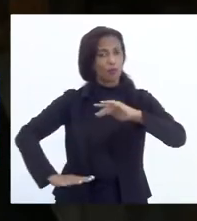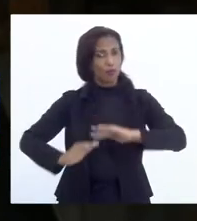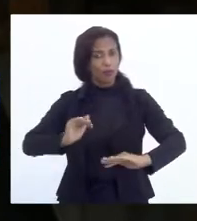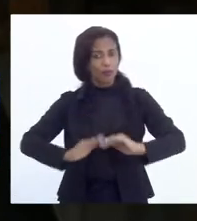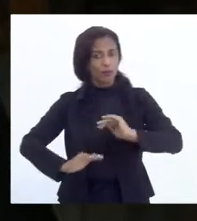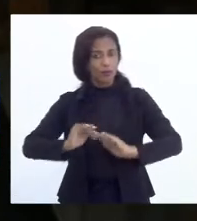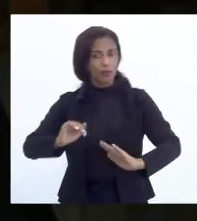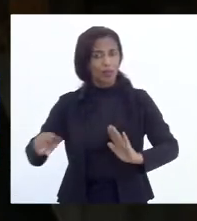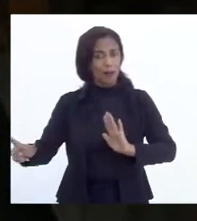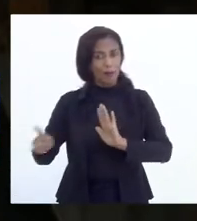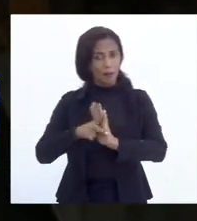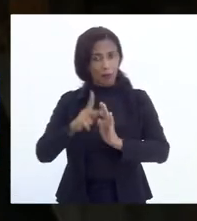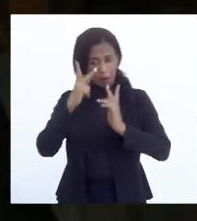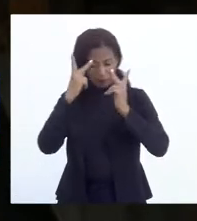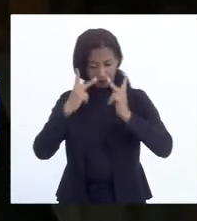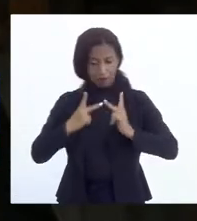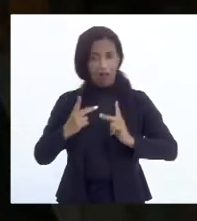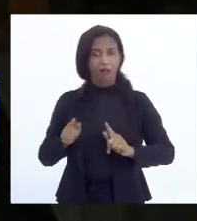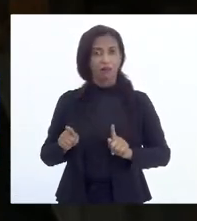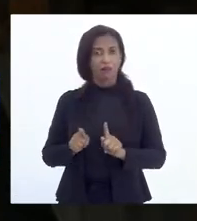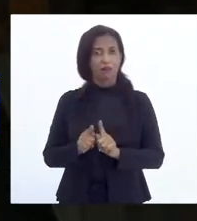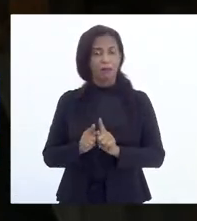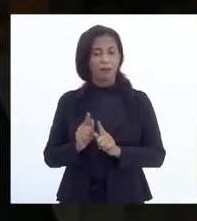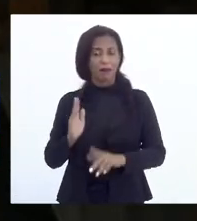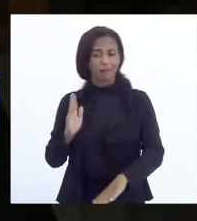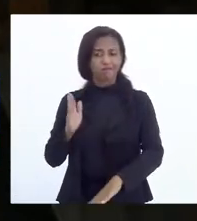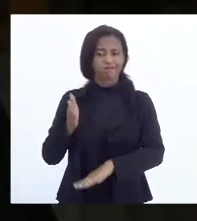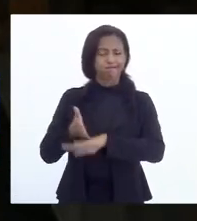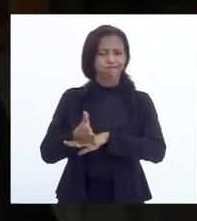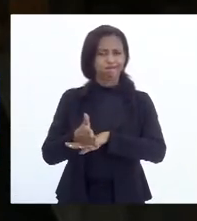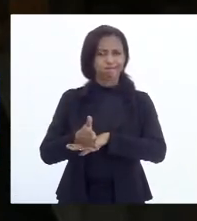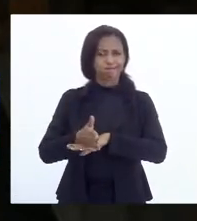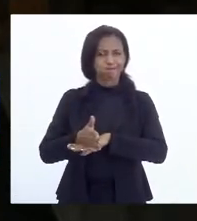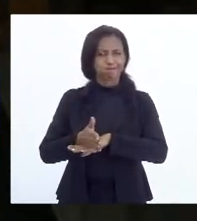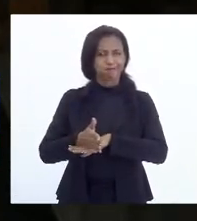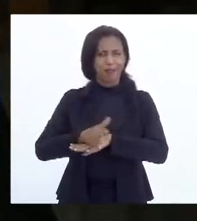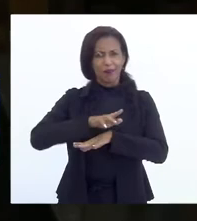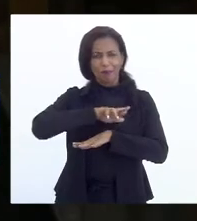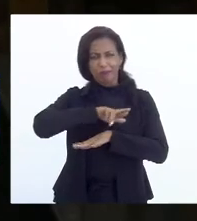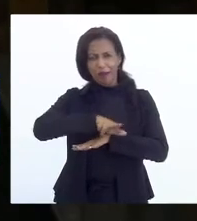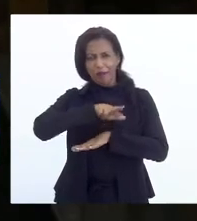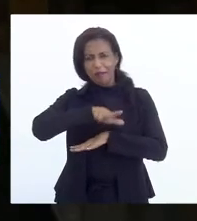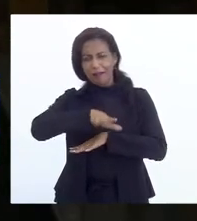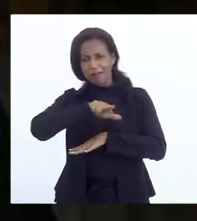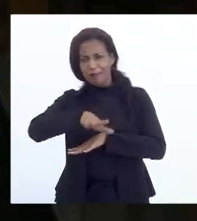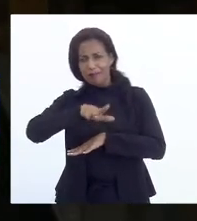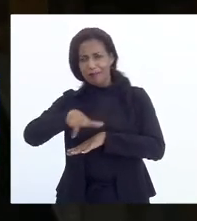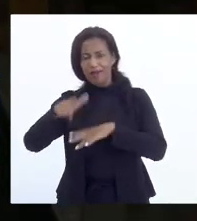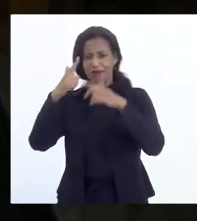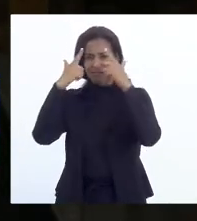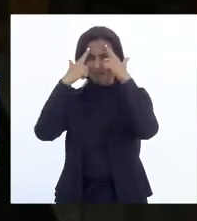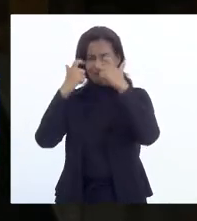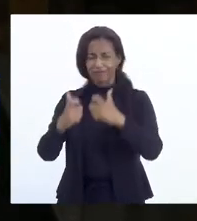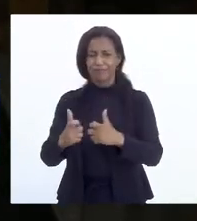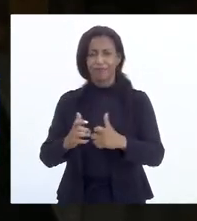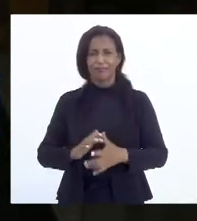sua própria integridade física ao cometer uma série de imprudências e violências.